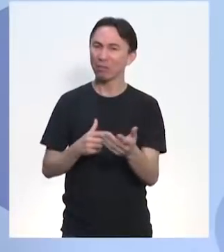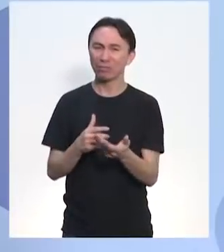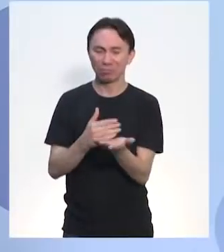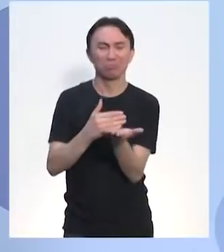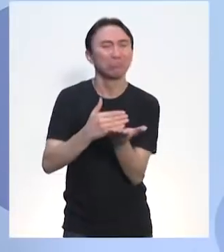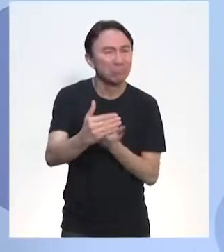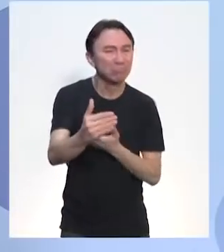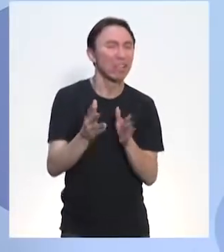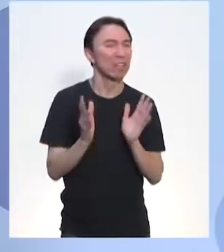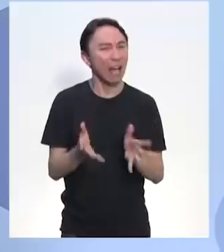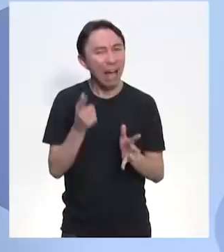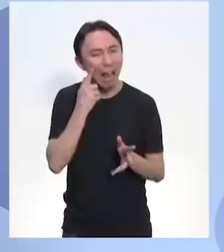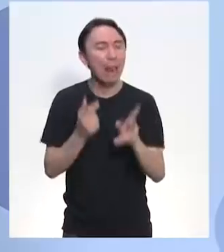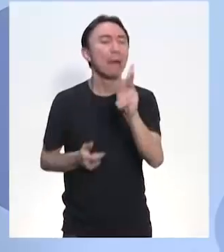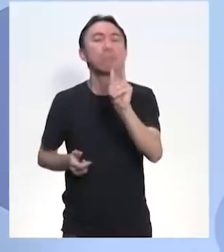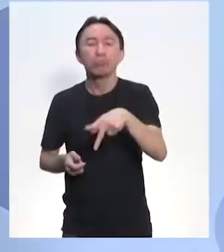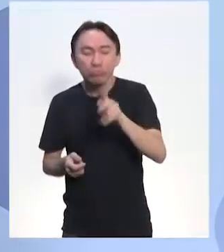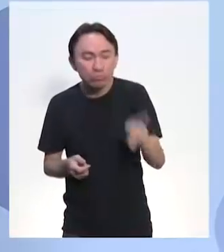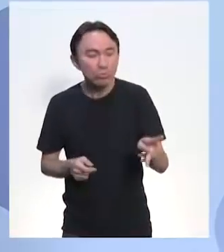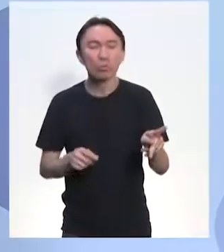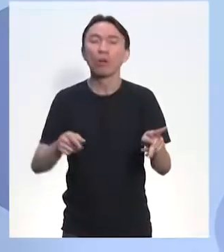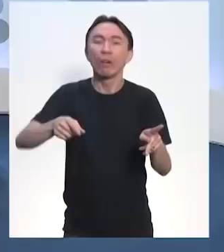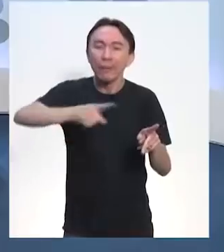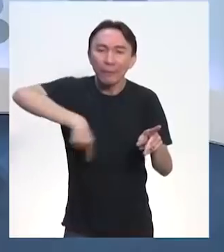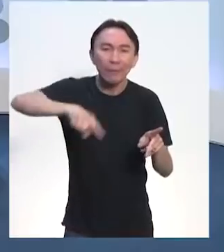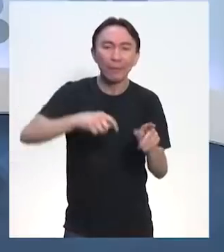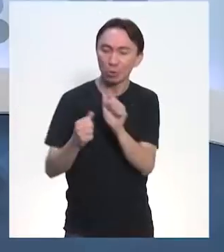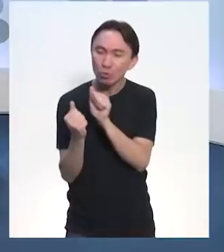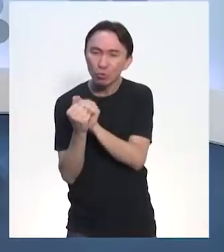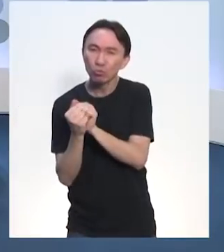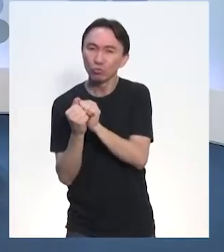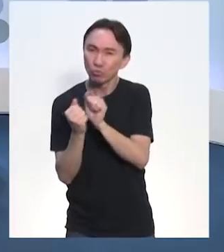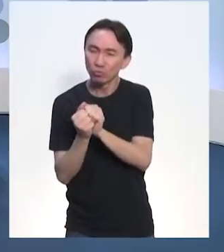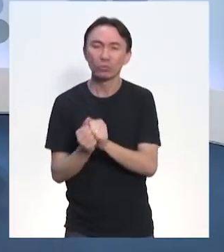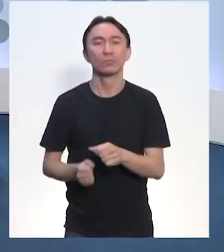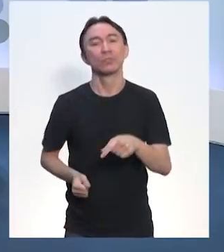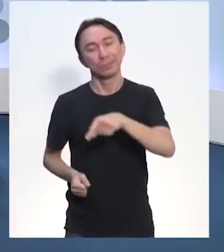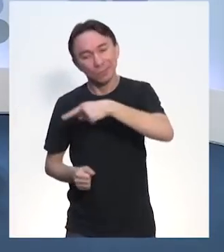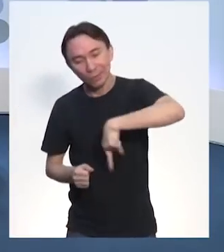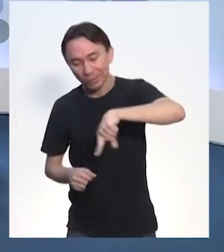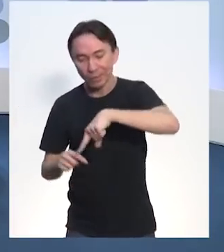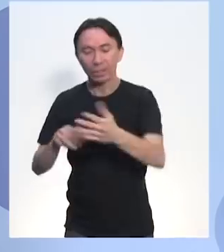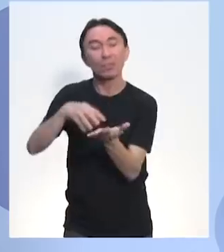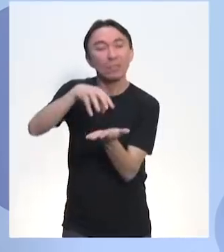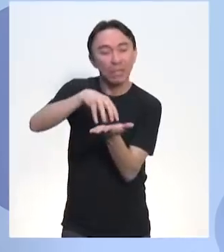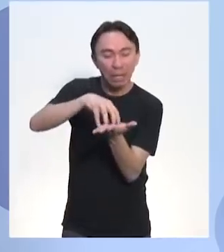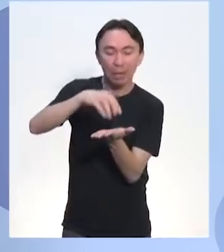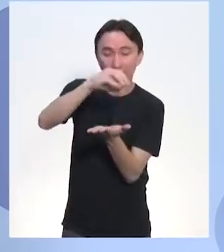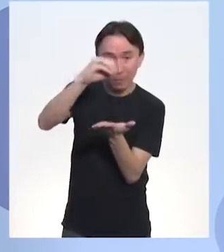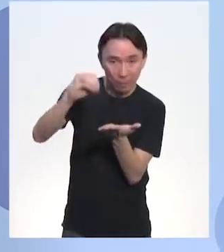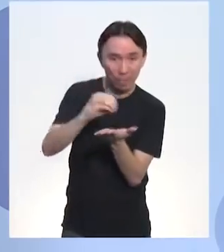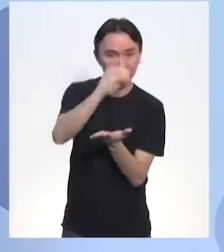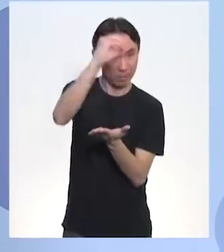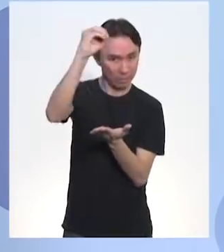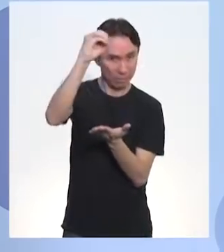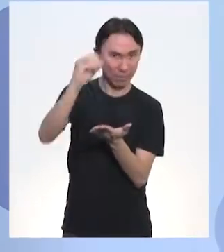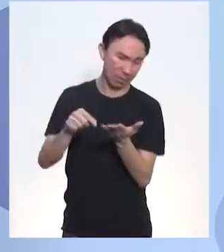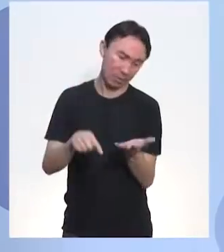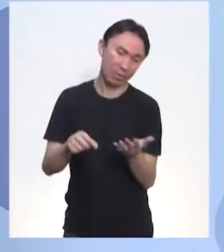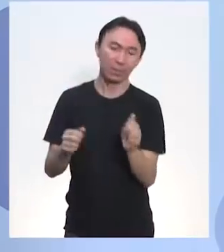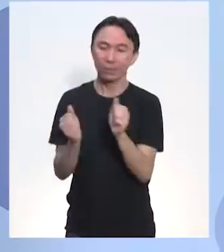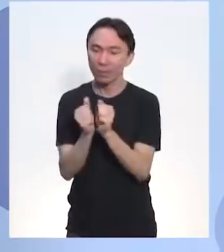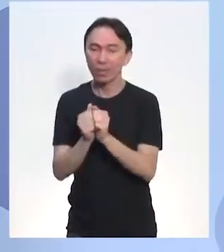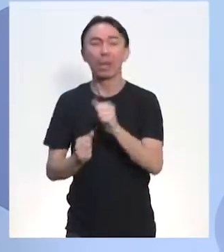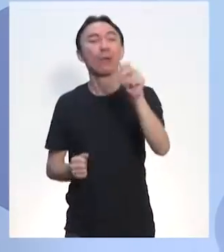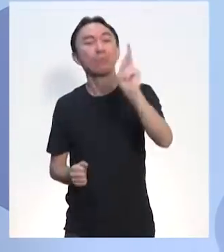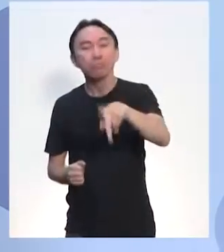professores, nós estamos juntos, né? A gente do Centro de Mídias e os professores lá na ponta junto com os professores, então, junto com